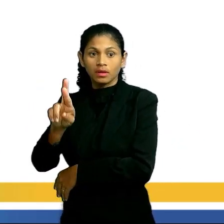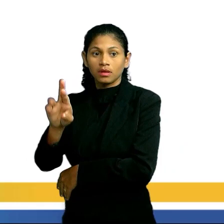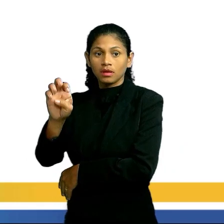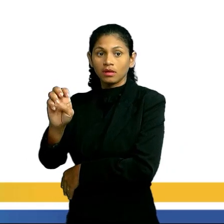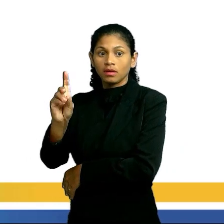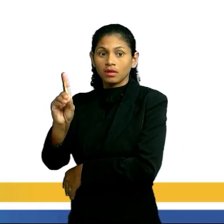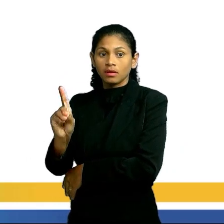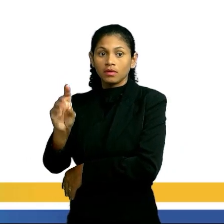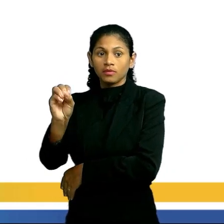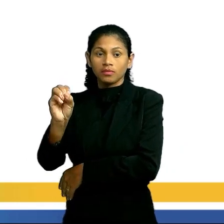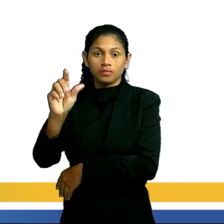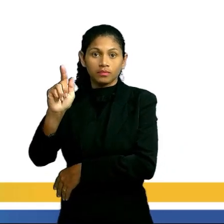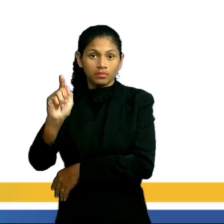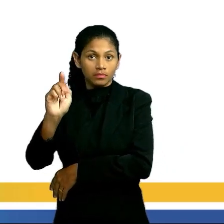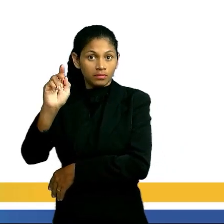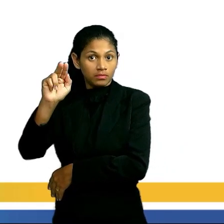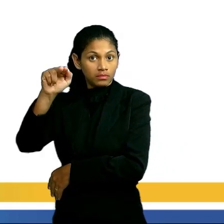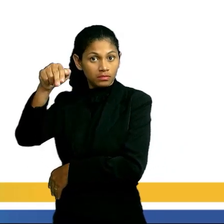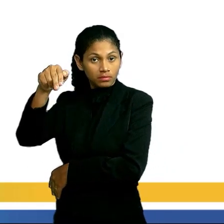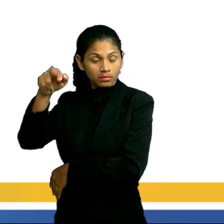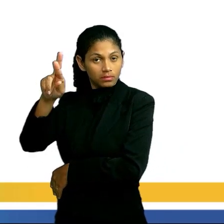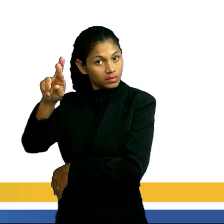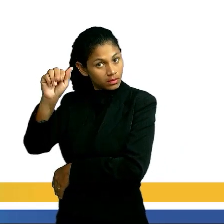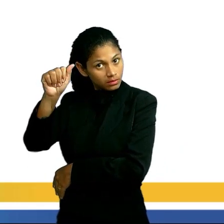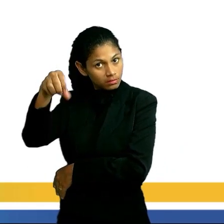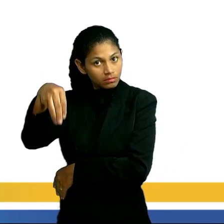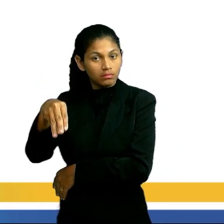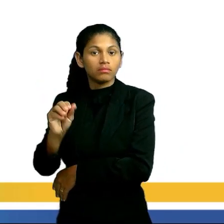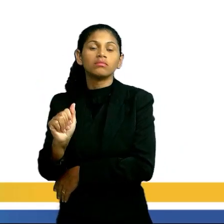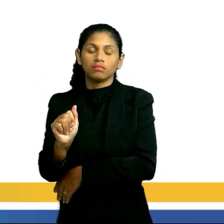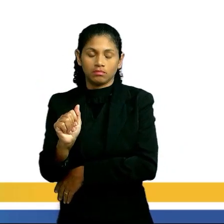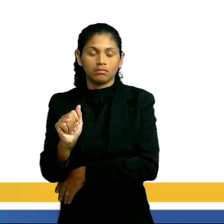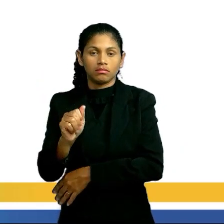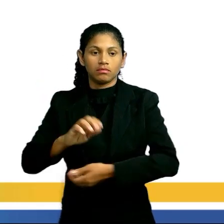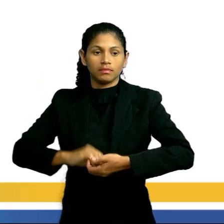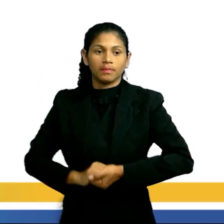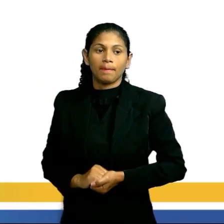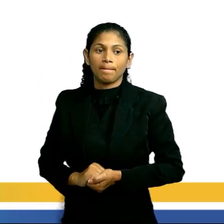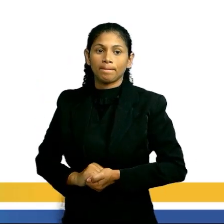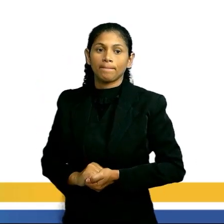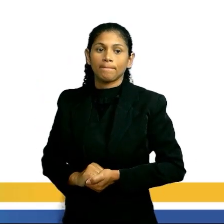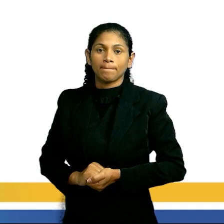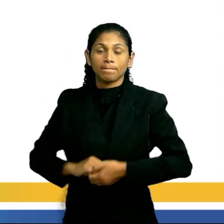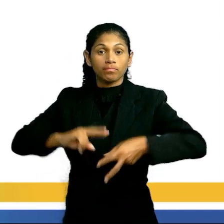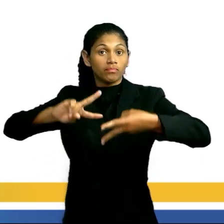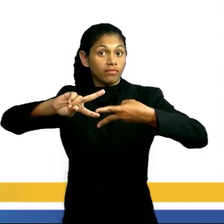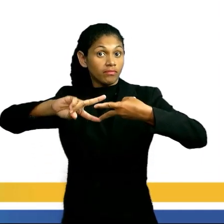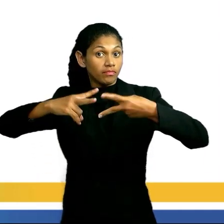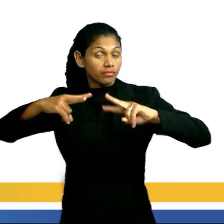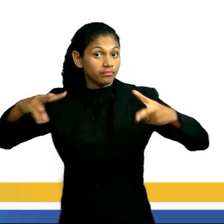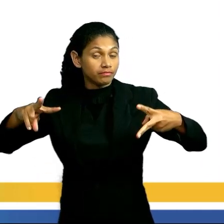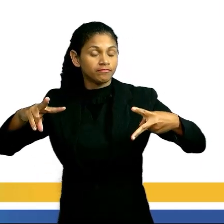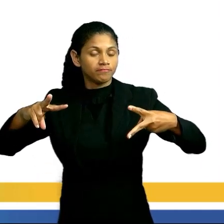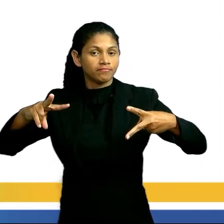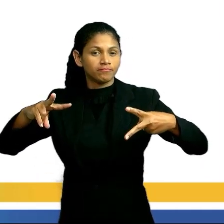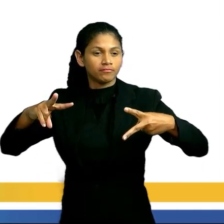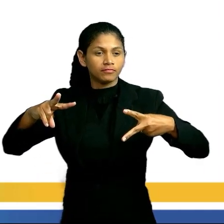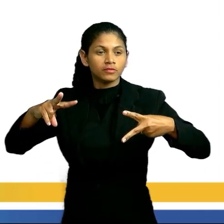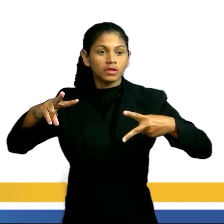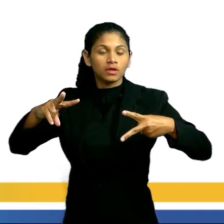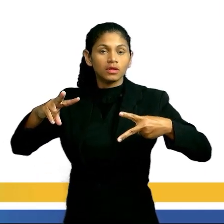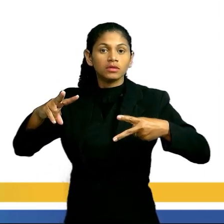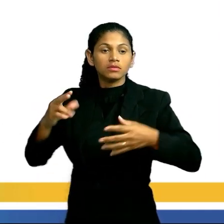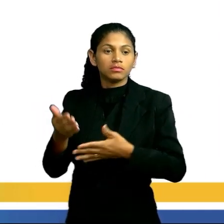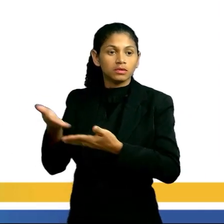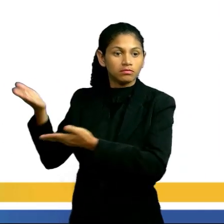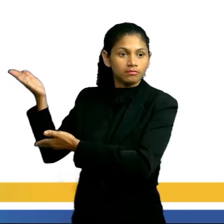mas espera aí que já eu esclareço para vocês. Bom, genética, que um dos termos bem